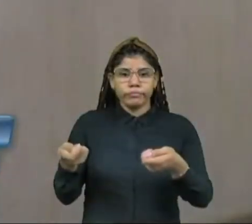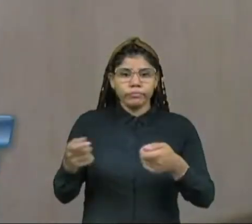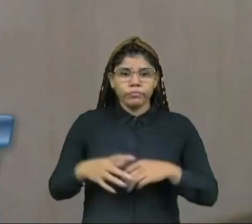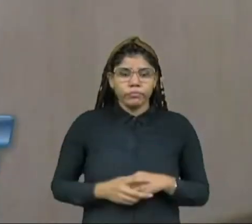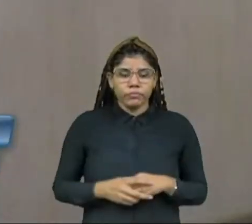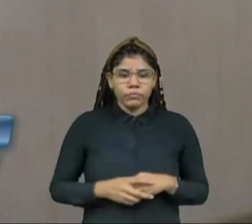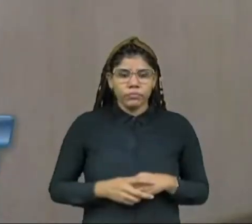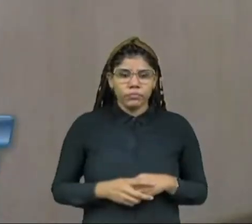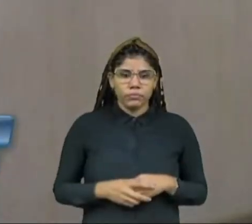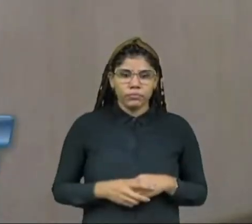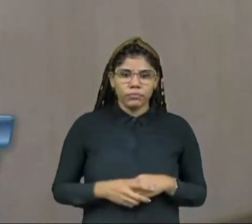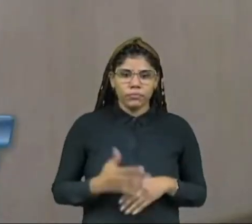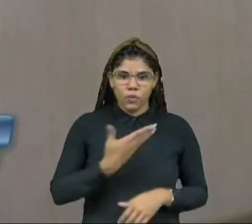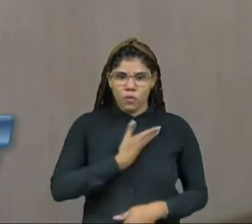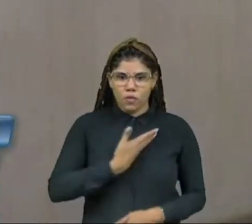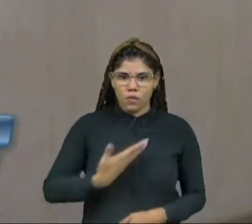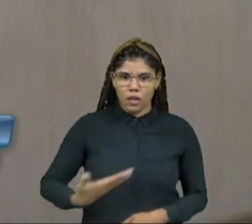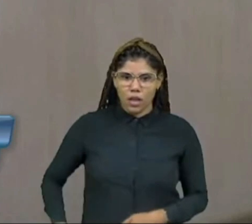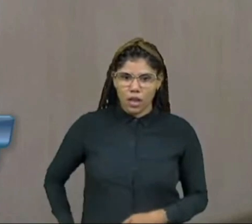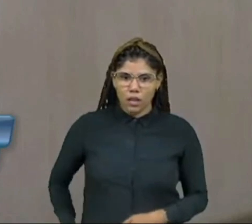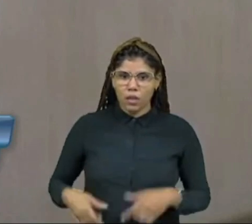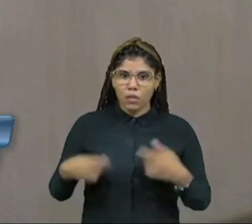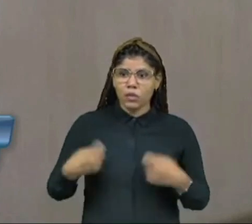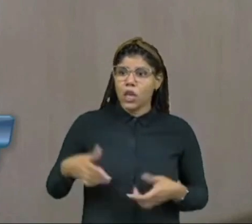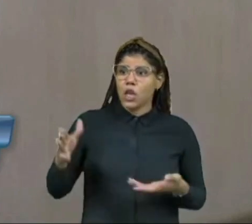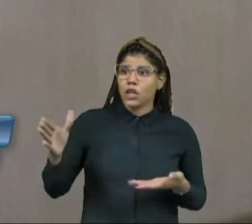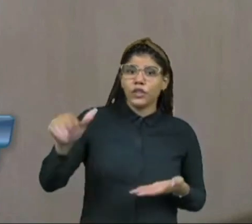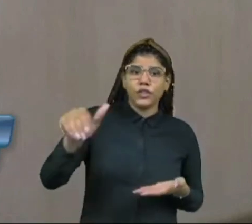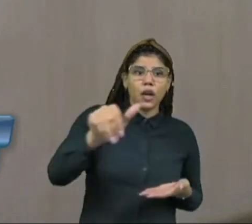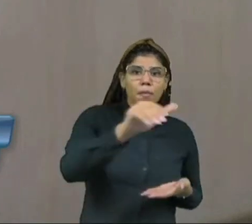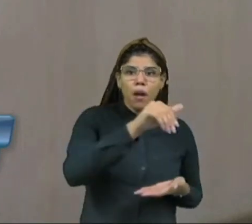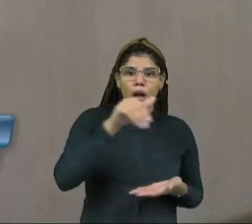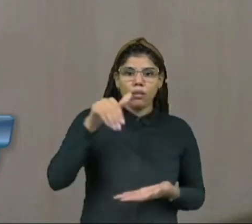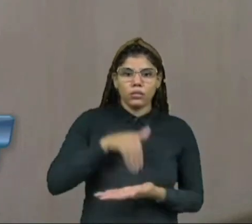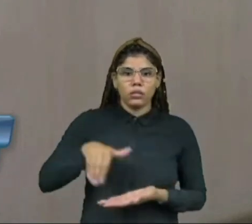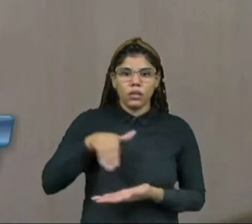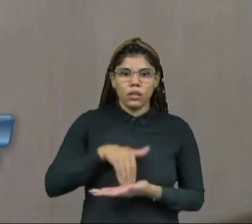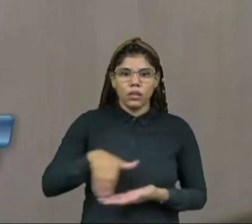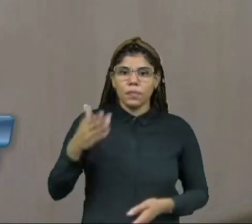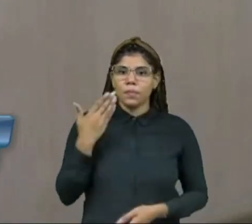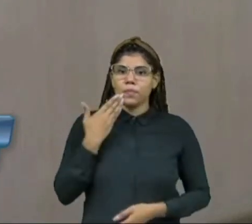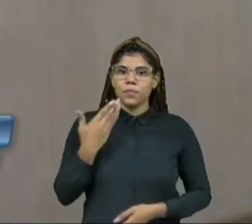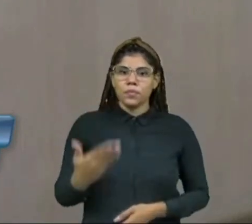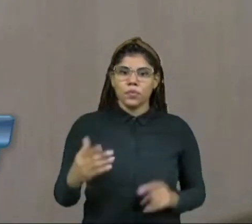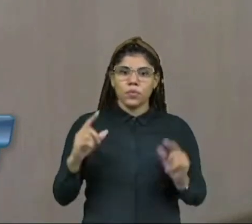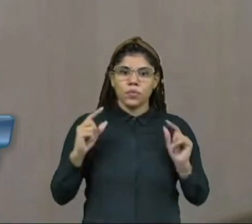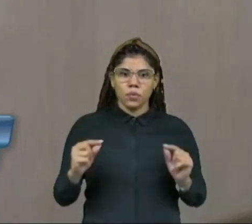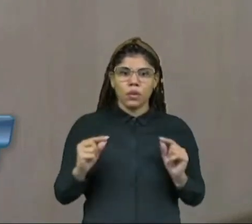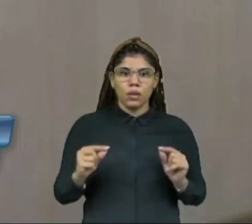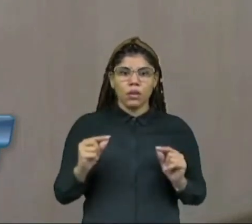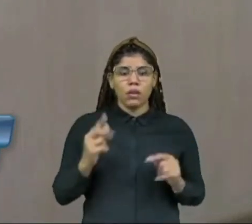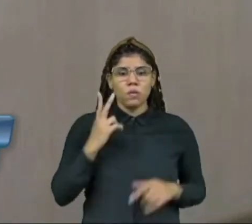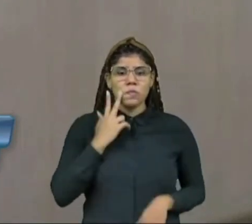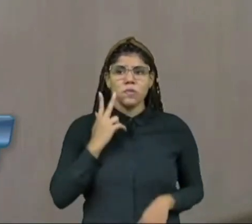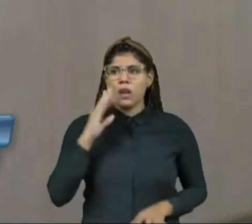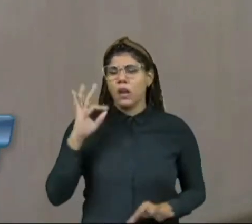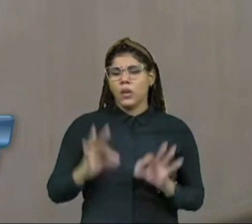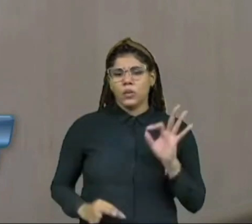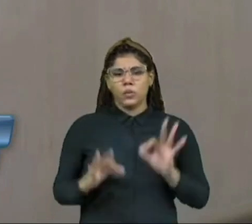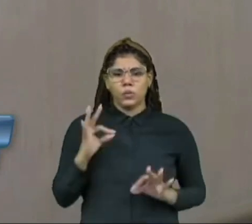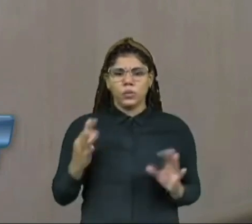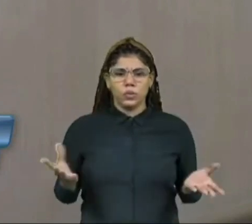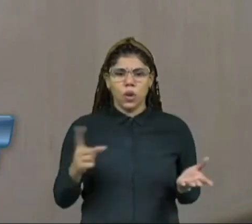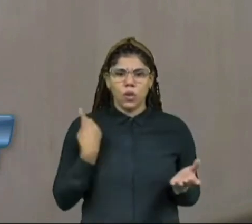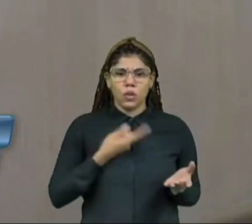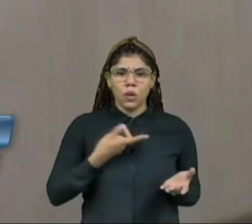Governador, chama os seus secretários e rogue pela vontade de um Ceará mais justo. Nós não